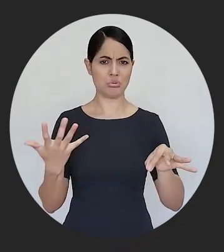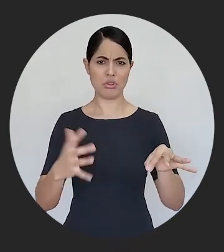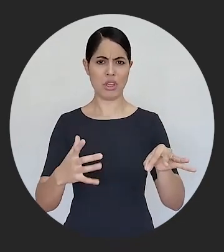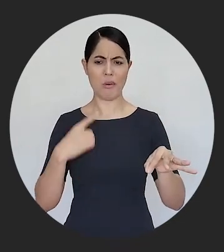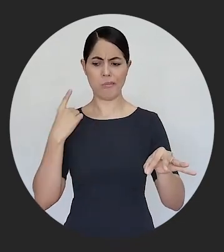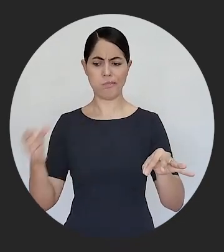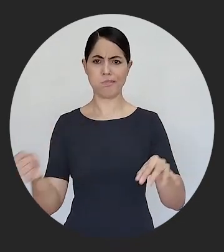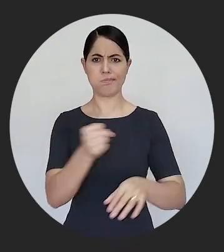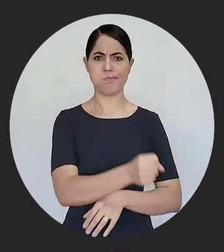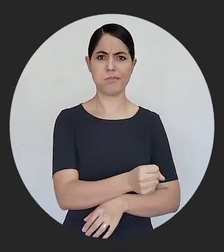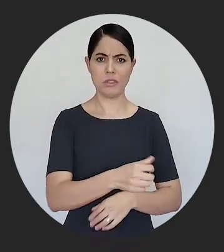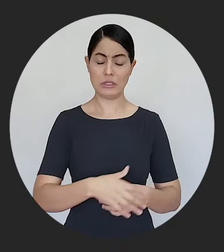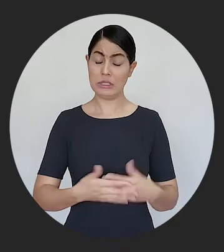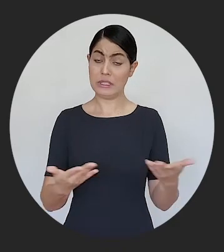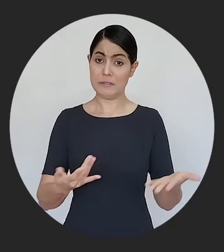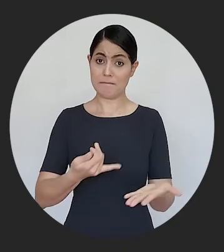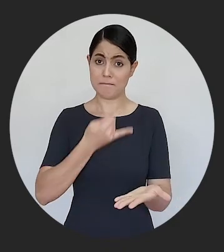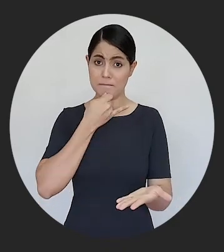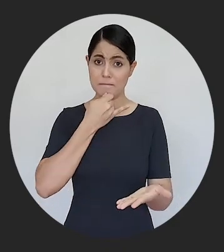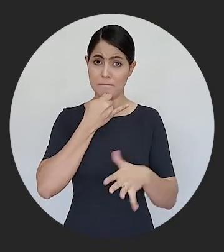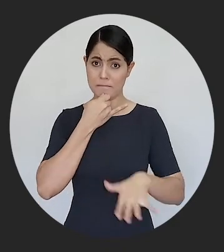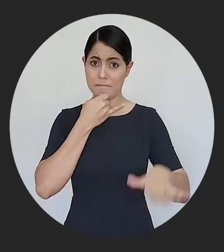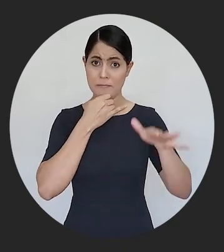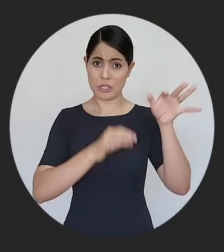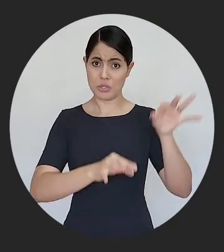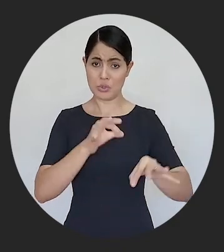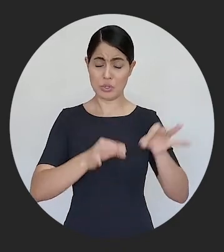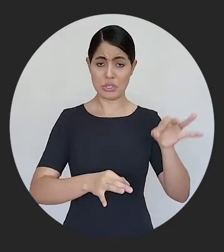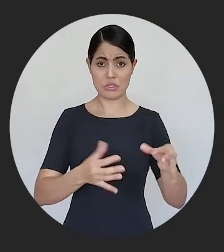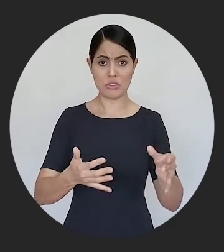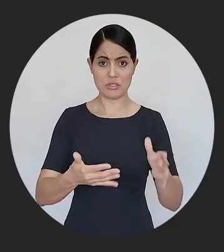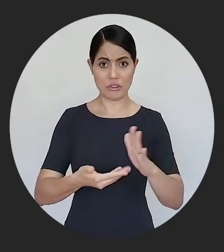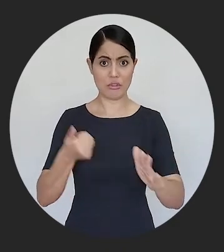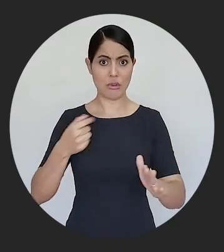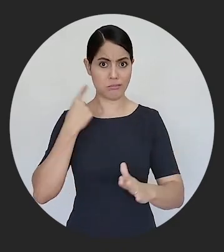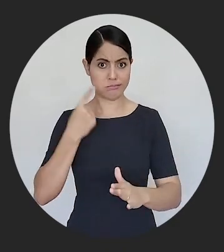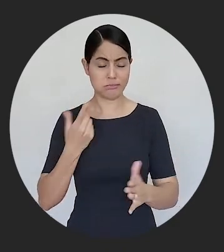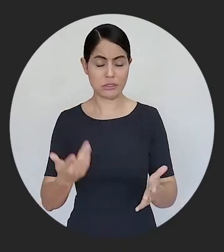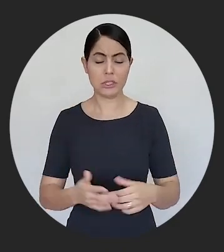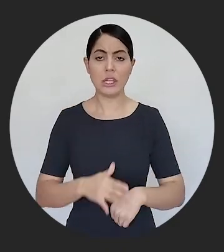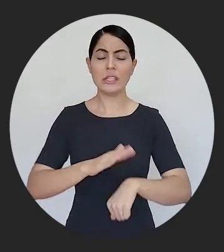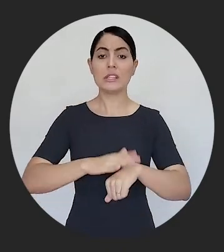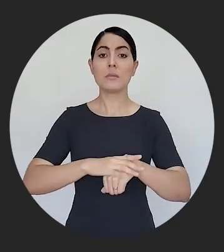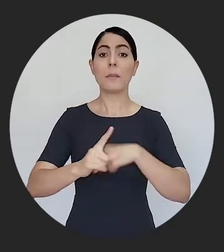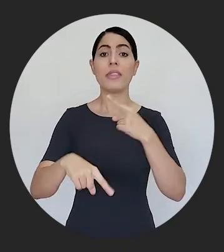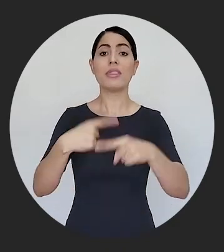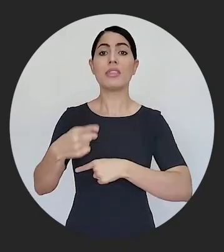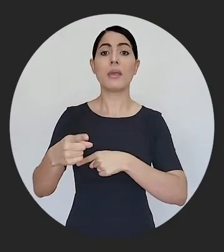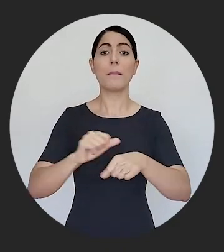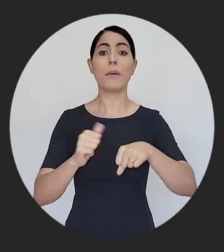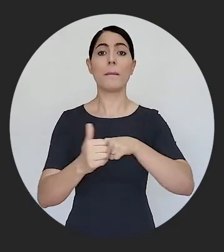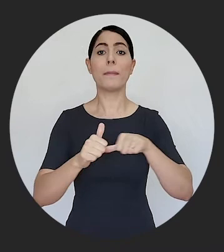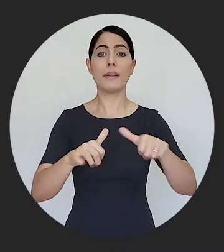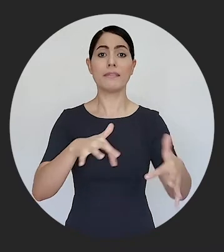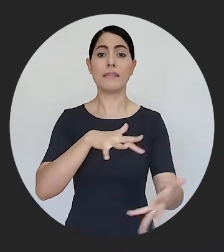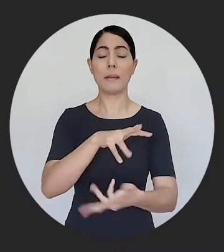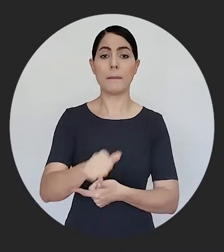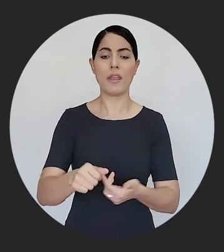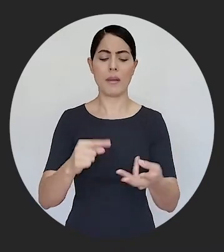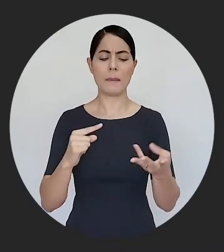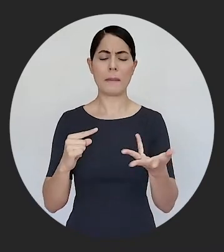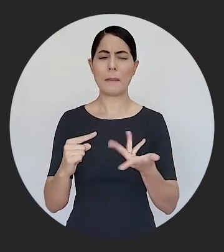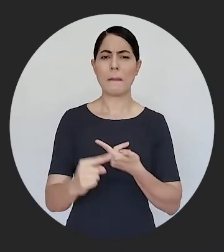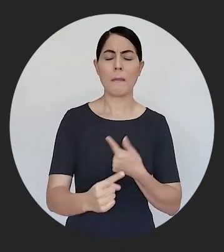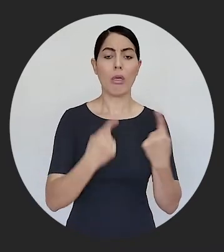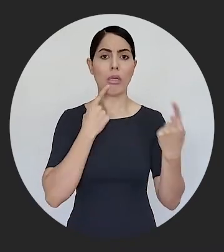do sistema de justiça por muitos, infelizmente, muitos magistrados. E isso, durante a pandemia, se